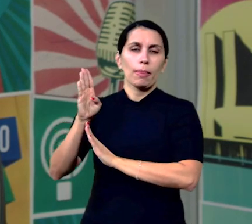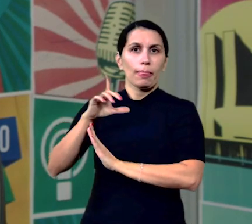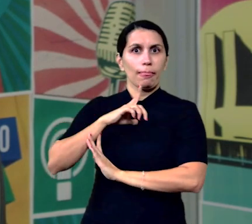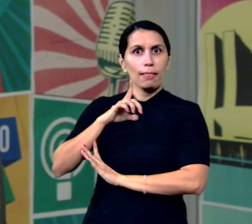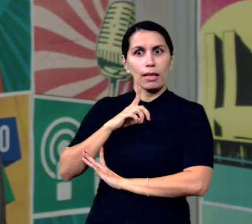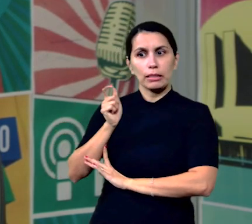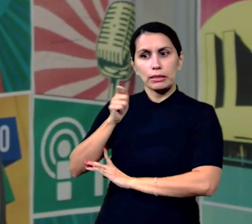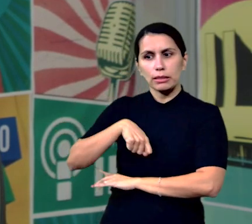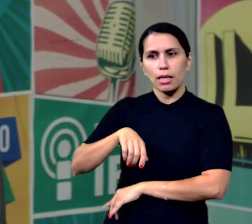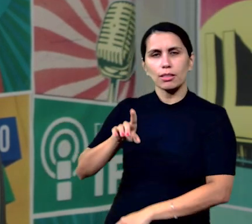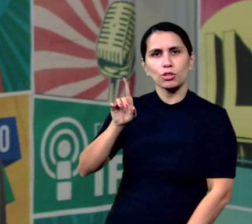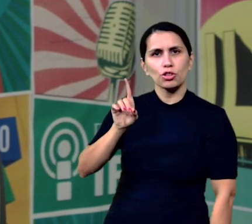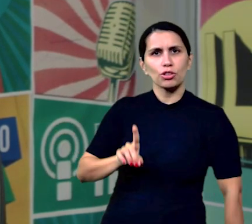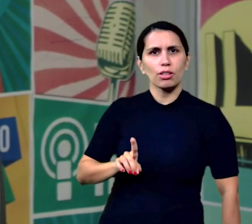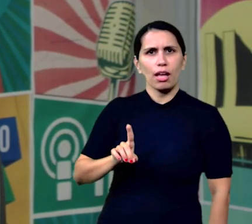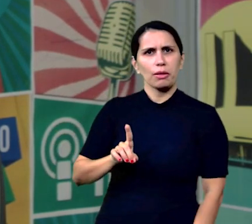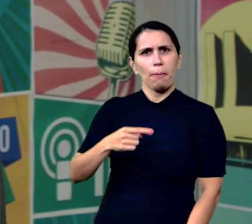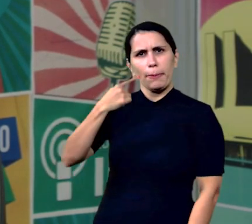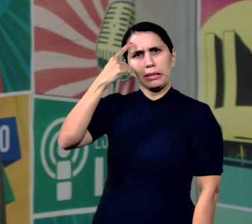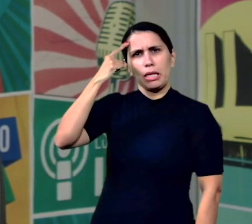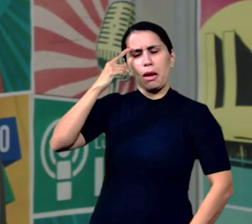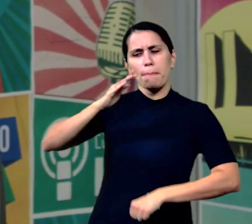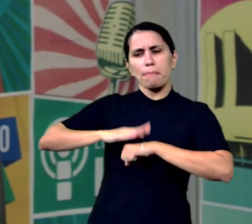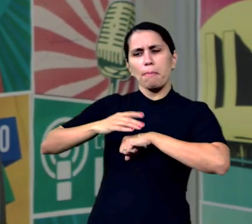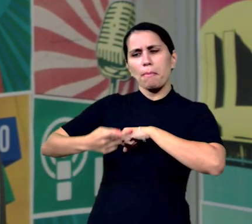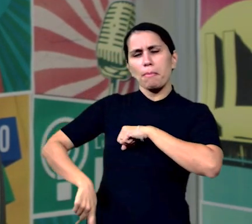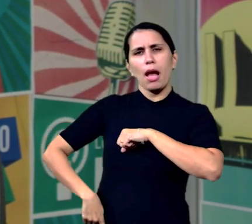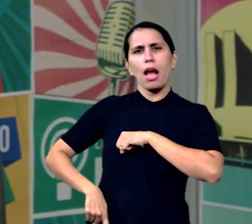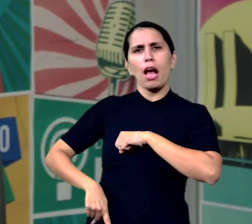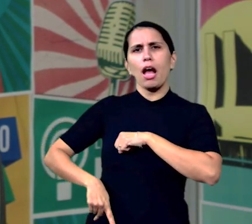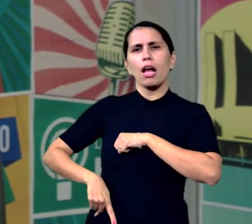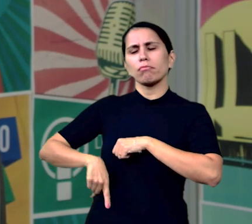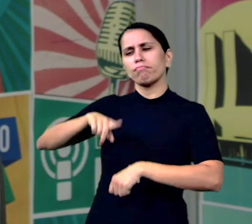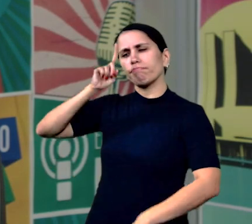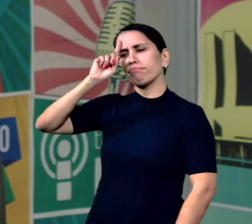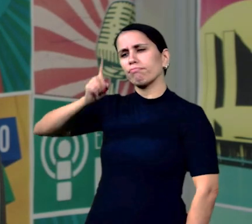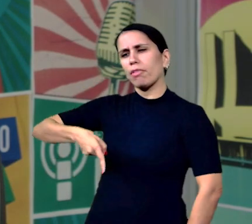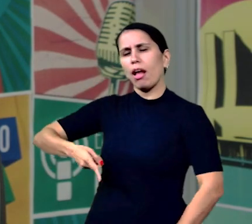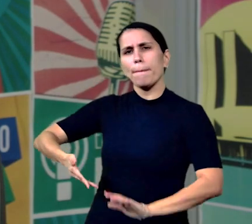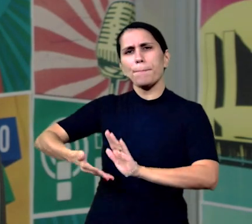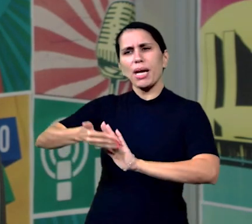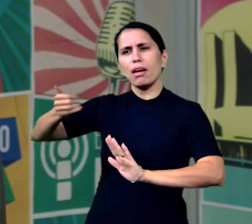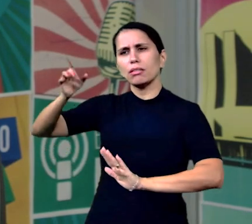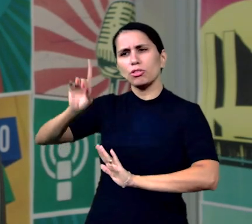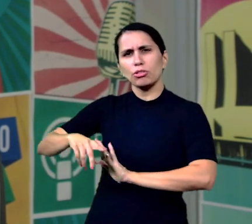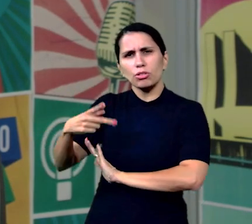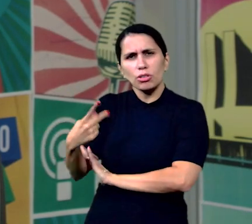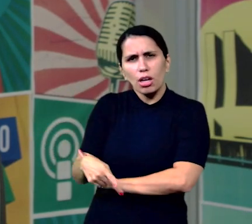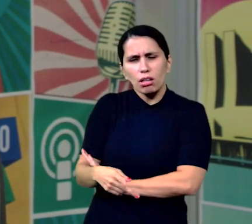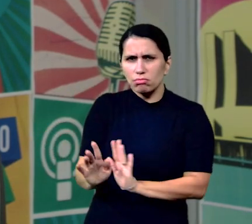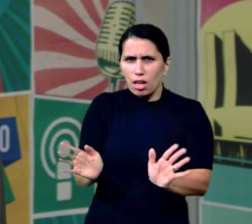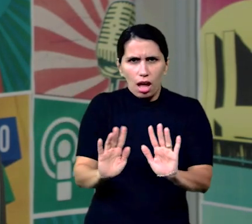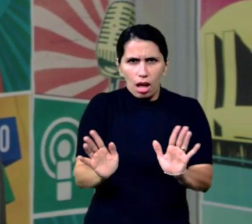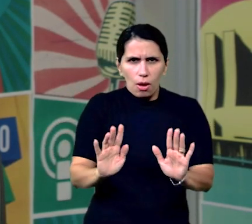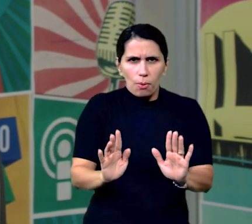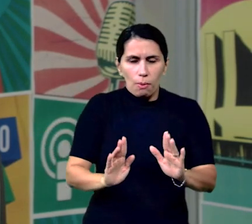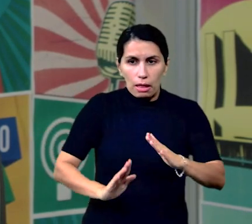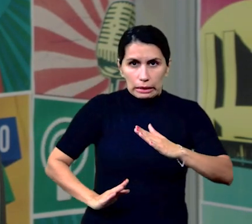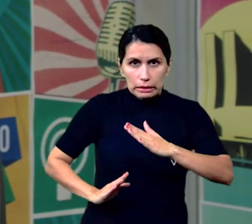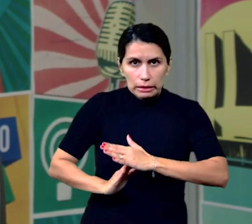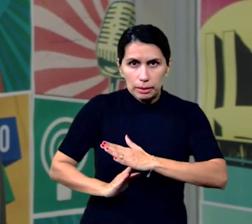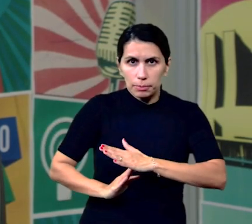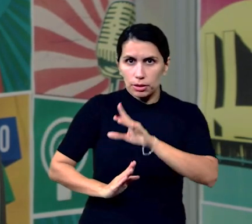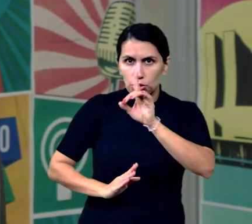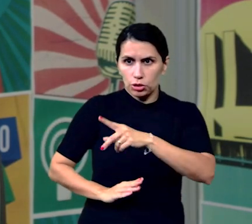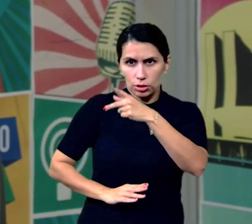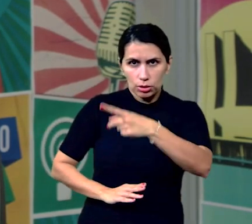o direito de exterminar o outro, né, e eu penso que cercear a liberdade religiosa é dizer para o